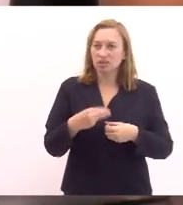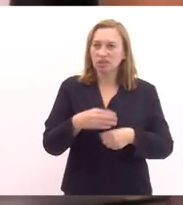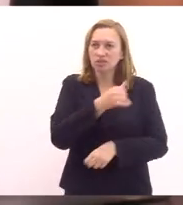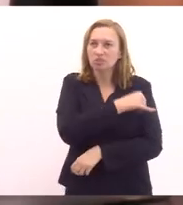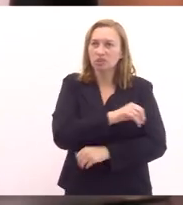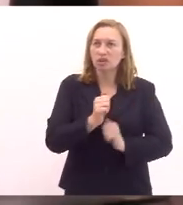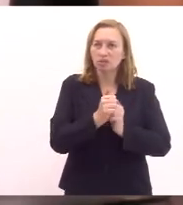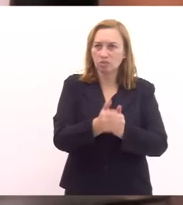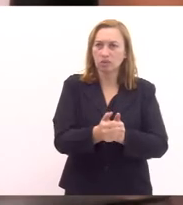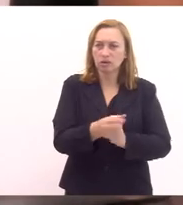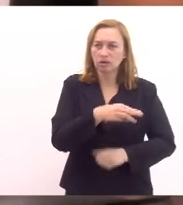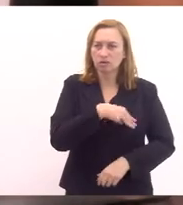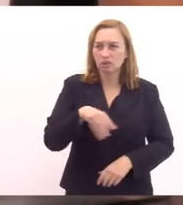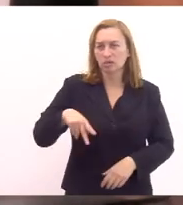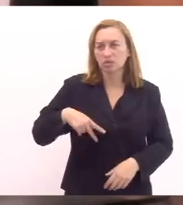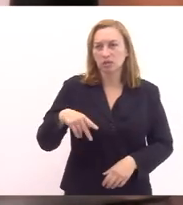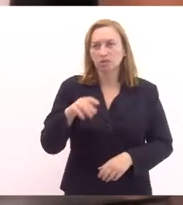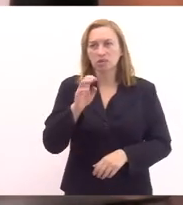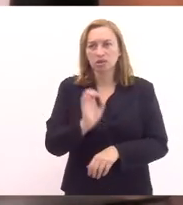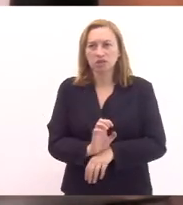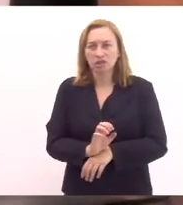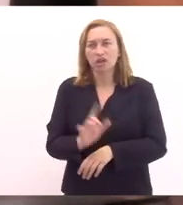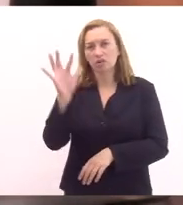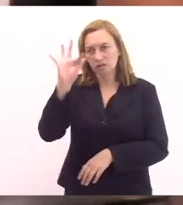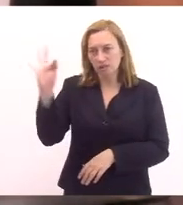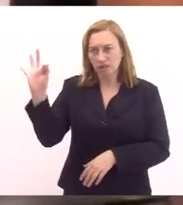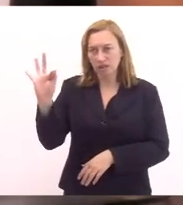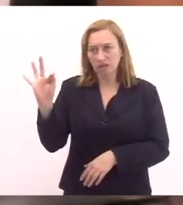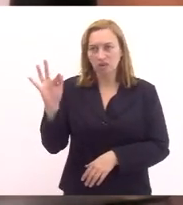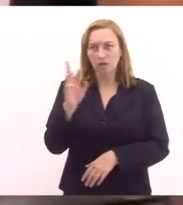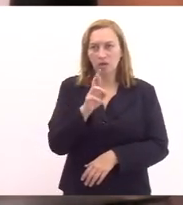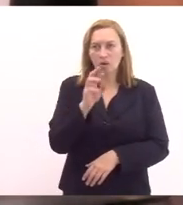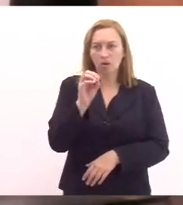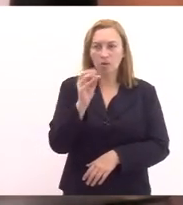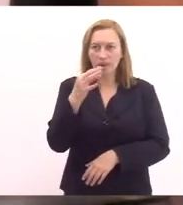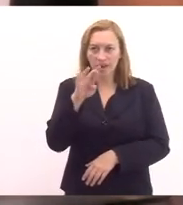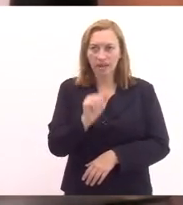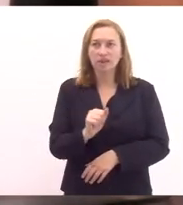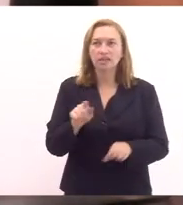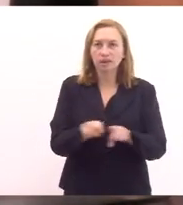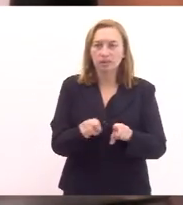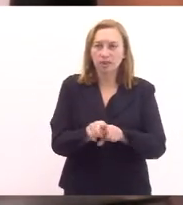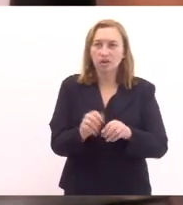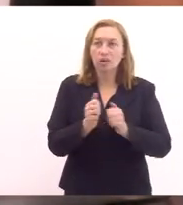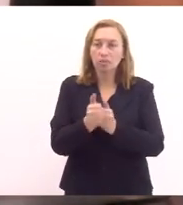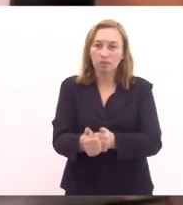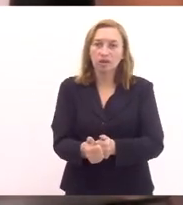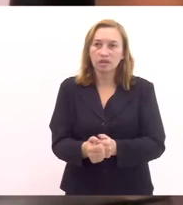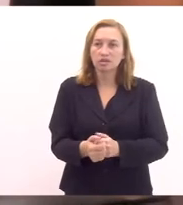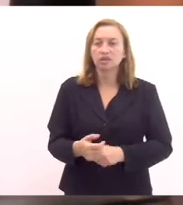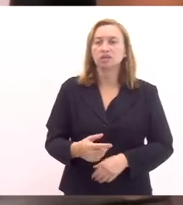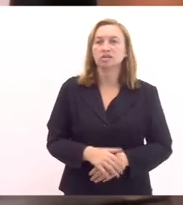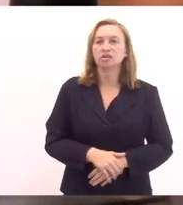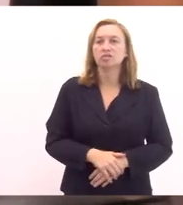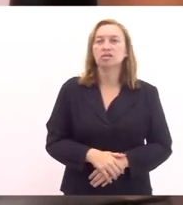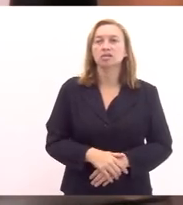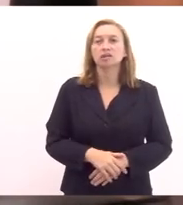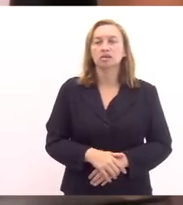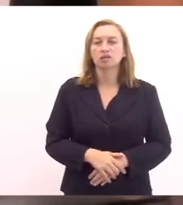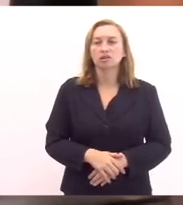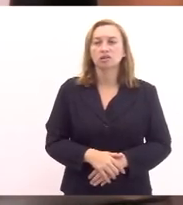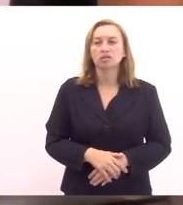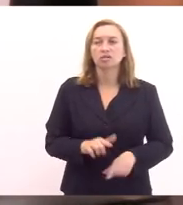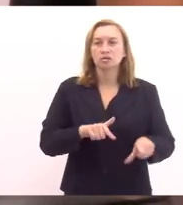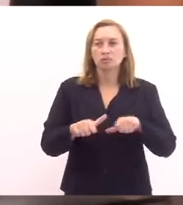e isso a cama está com o Estadual pelo Ministério Público Federal Doutora Roberta Trajano também acompanha e elas têm uma constatação